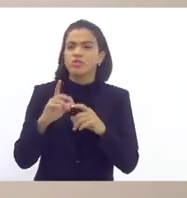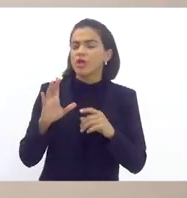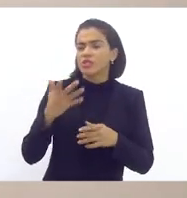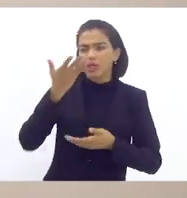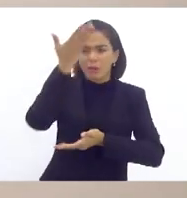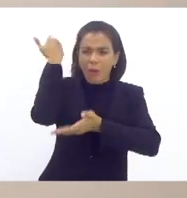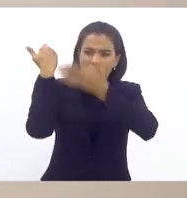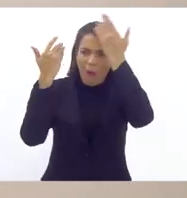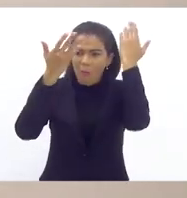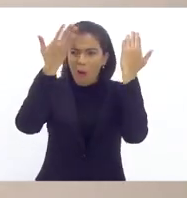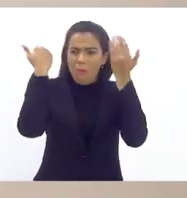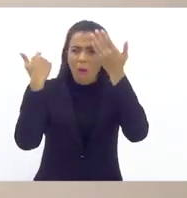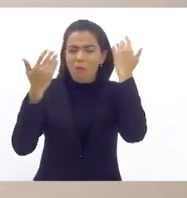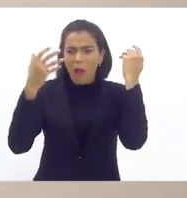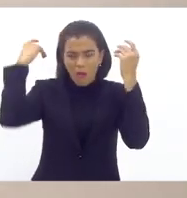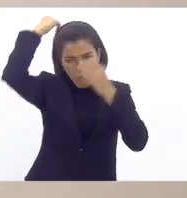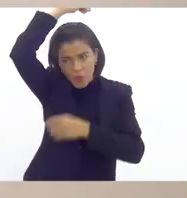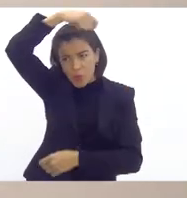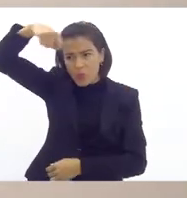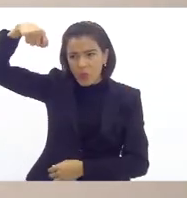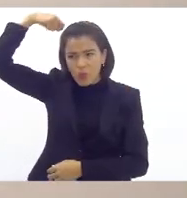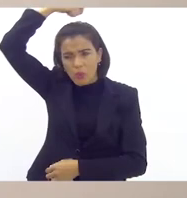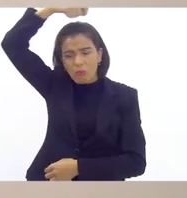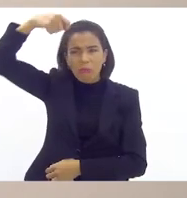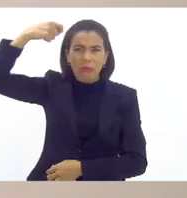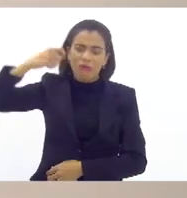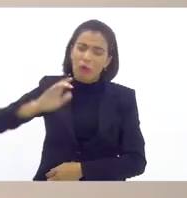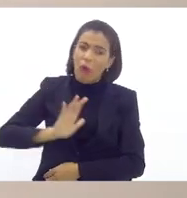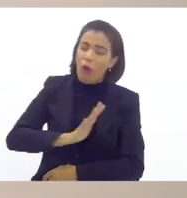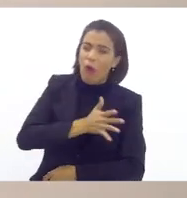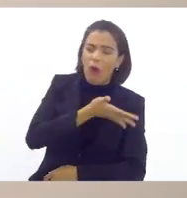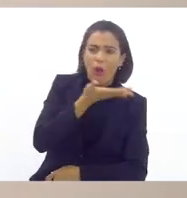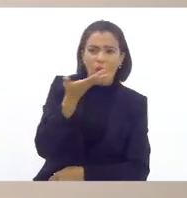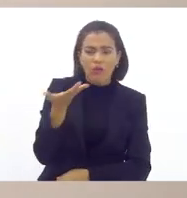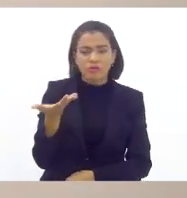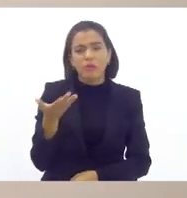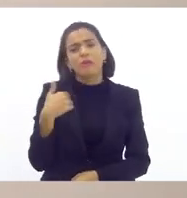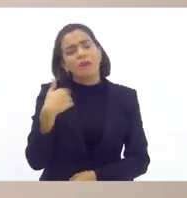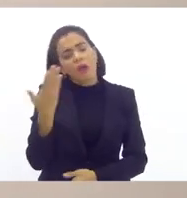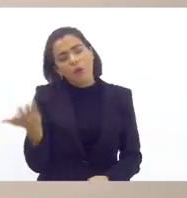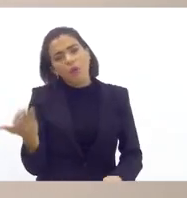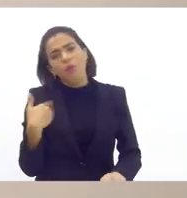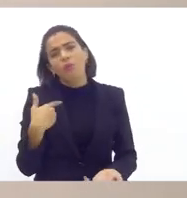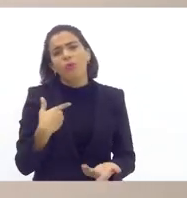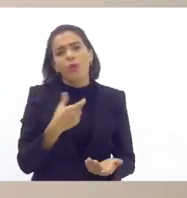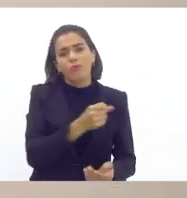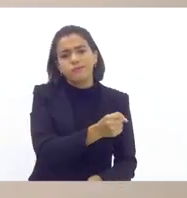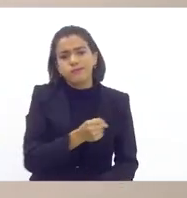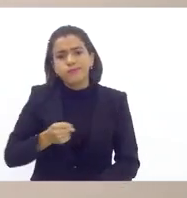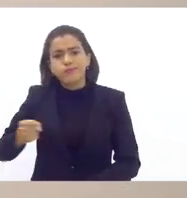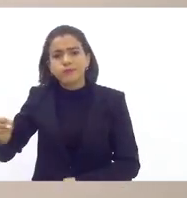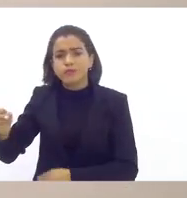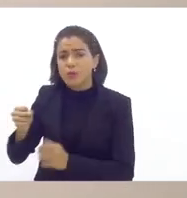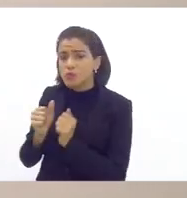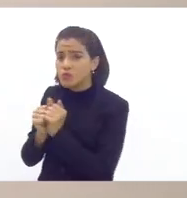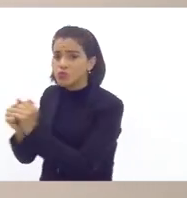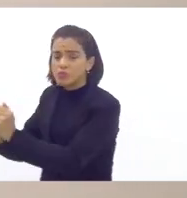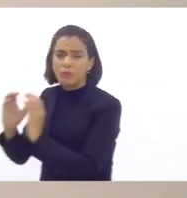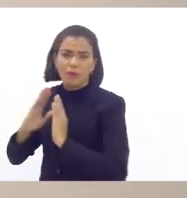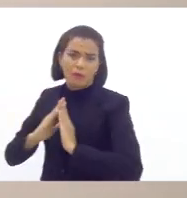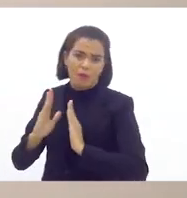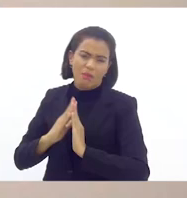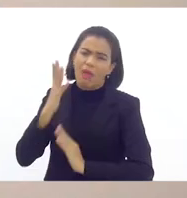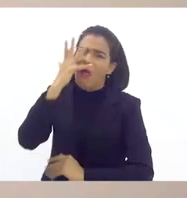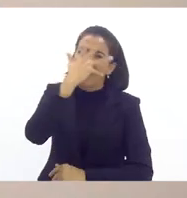cabeça, o turbante que estava lindo ficou uma coisa horrorosa. Então, assim, eu tirei ela dali, levei ela para casa. Falei, Bia, você está